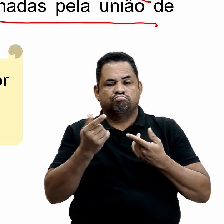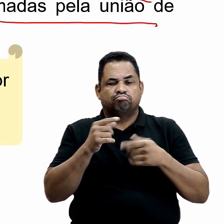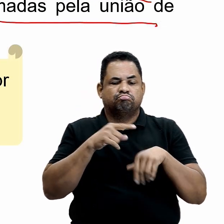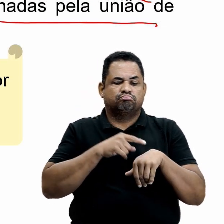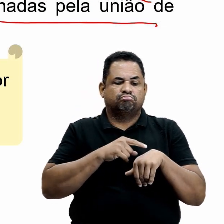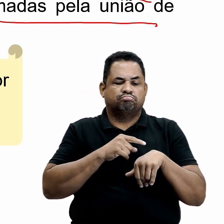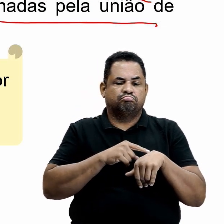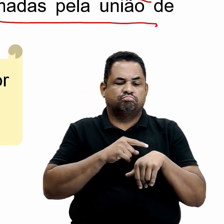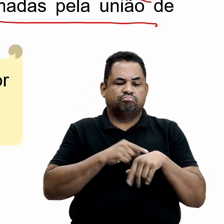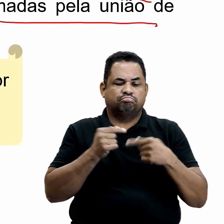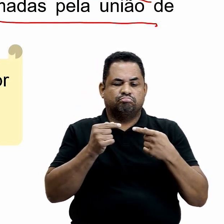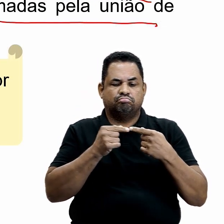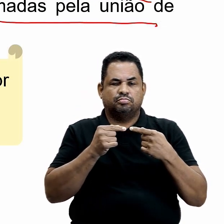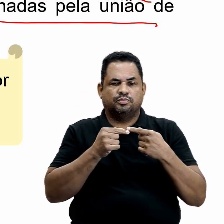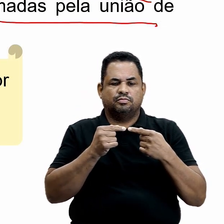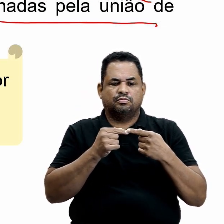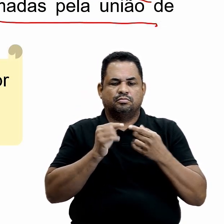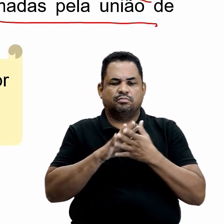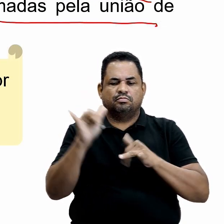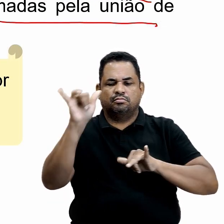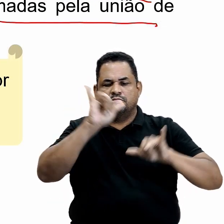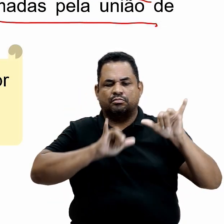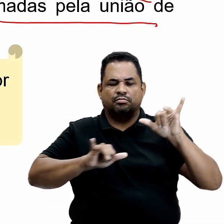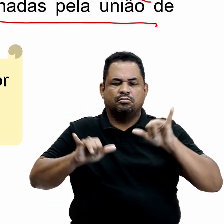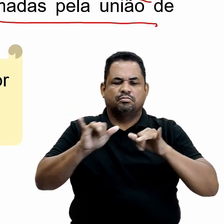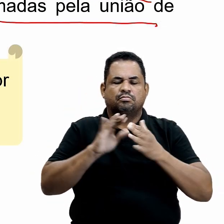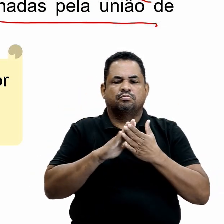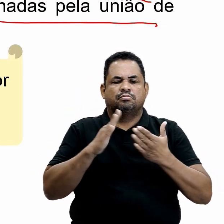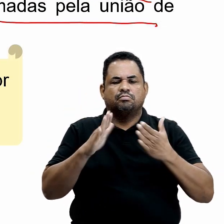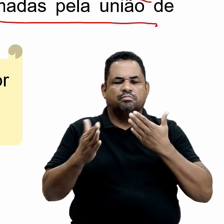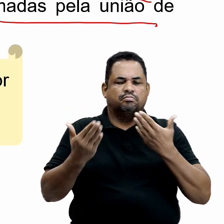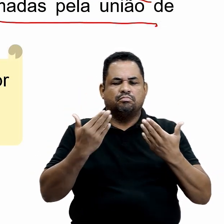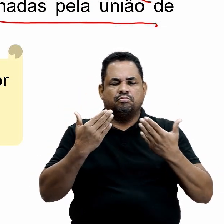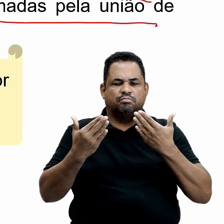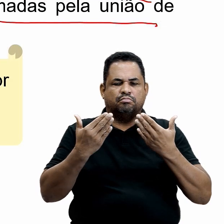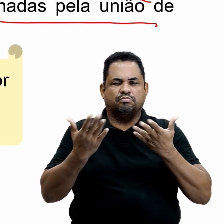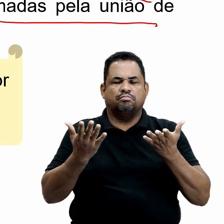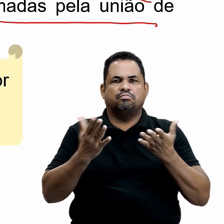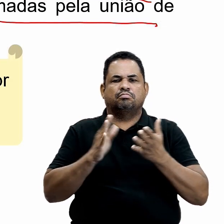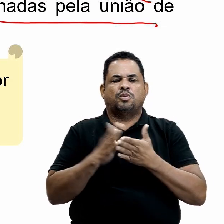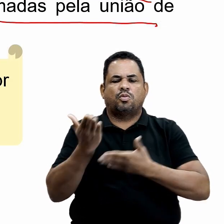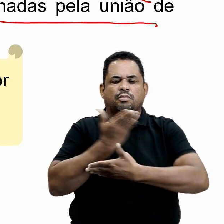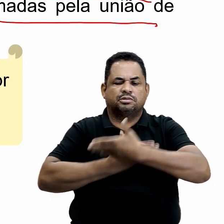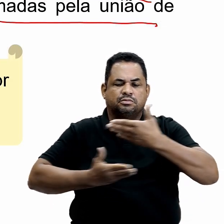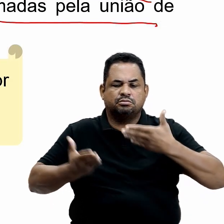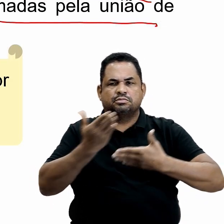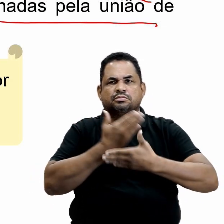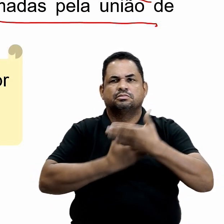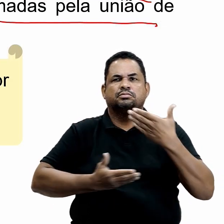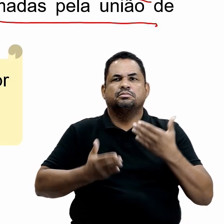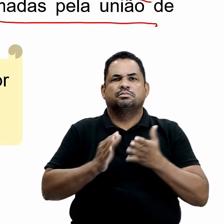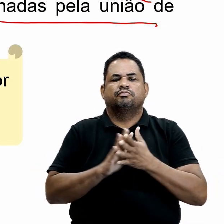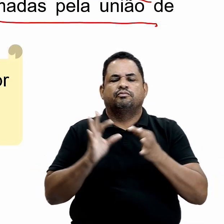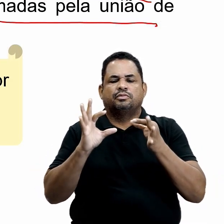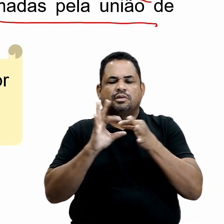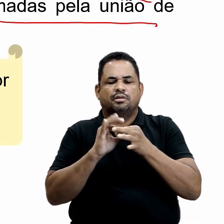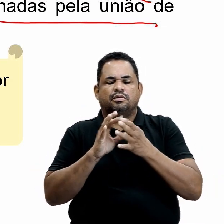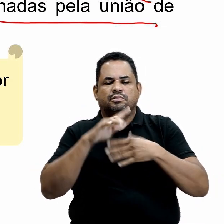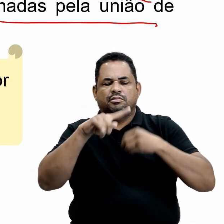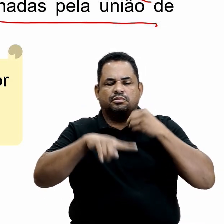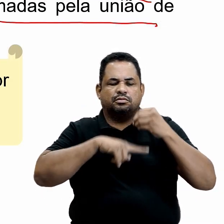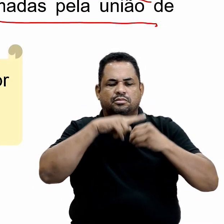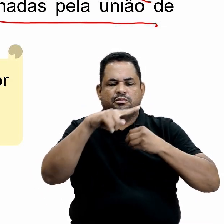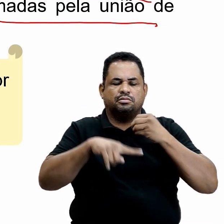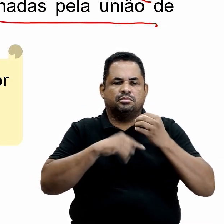fazendo aquela molécula. Se for por emparelhamento, se for por compartilhamento, claro, a união desses átomos, ela